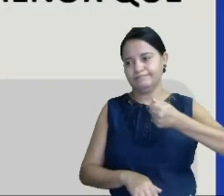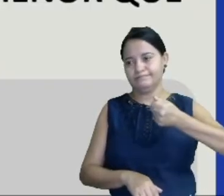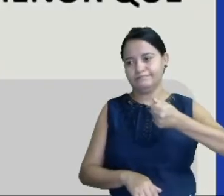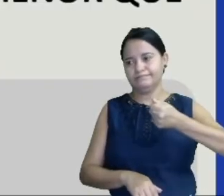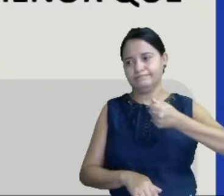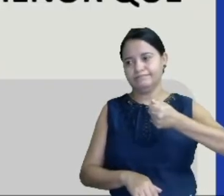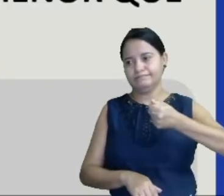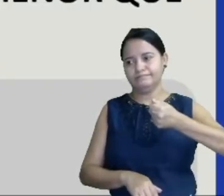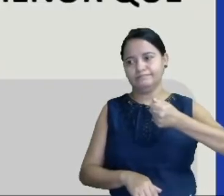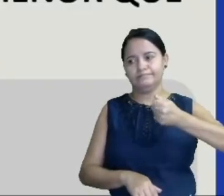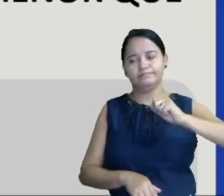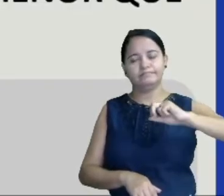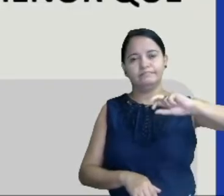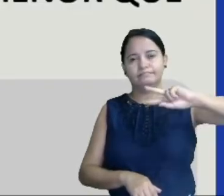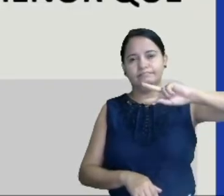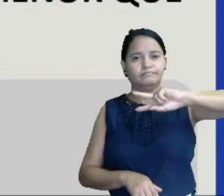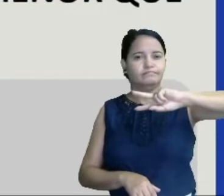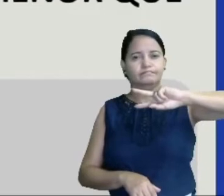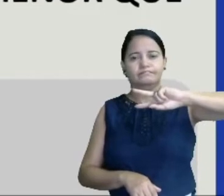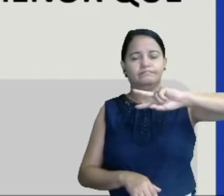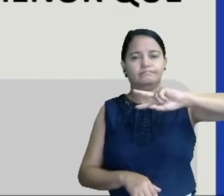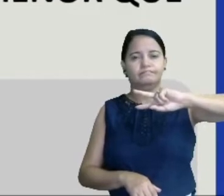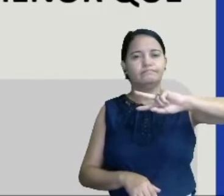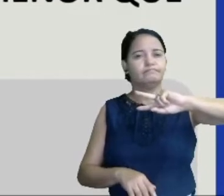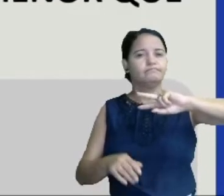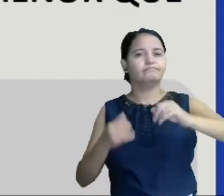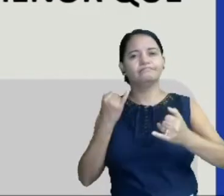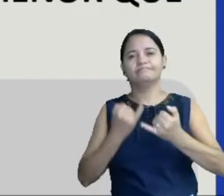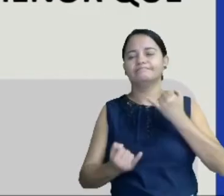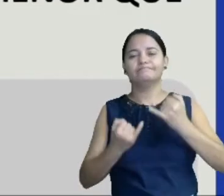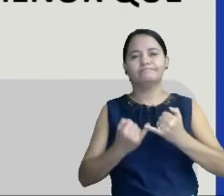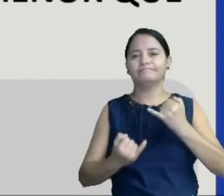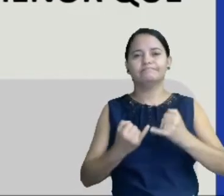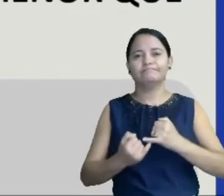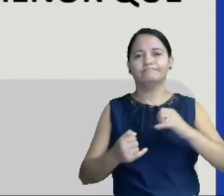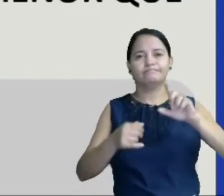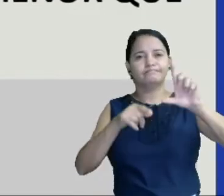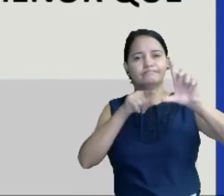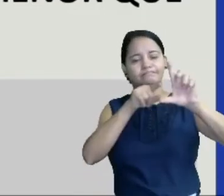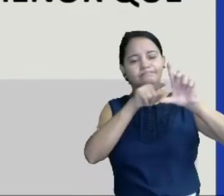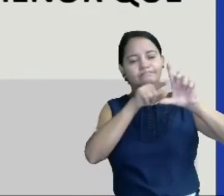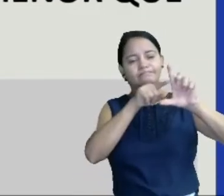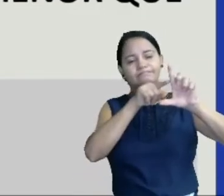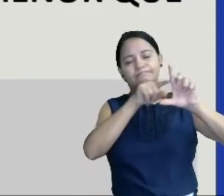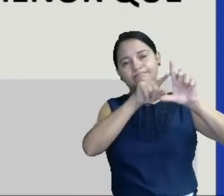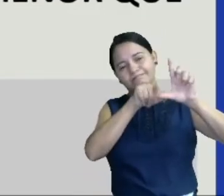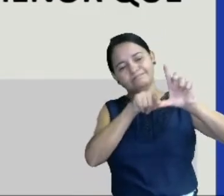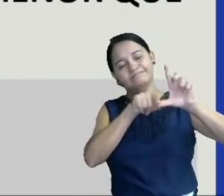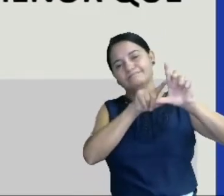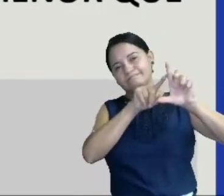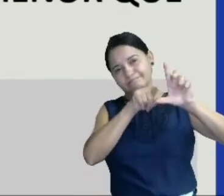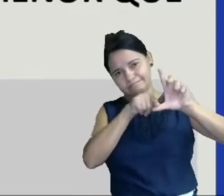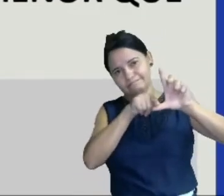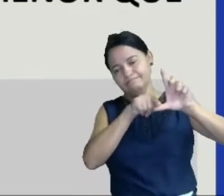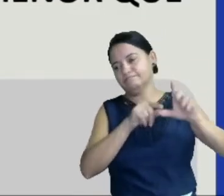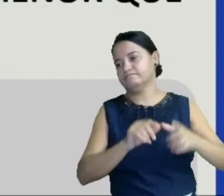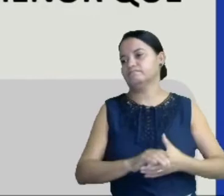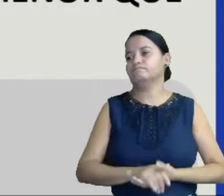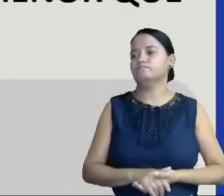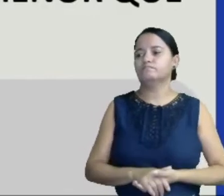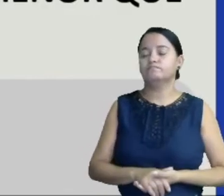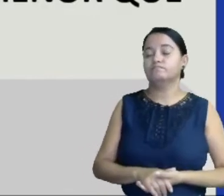representa quase um ângulo agudo né esse fechamento Zinho aí ele representa um ângulo agudo essa essa abertura não seja